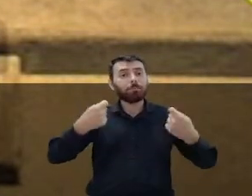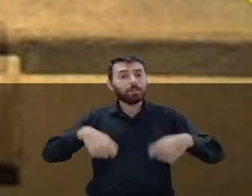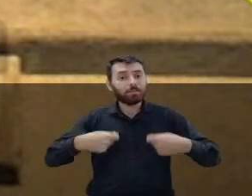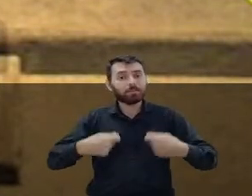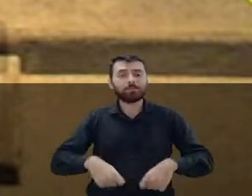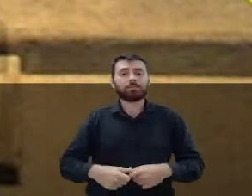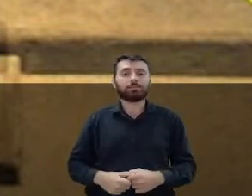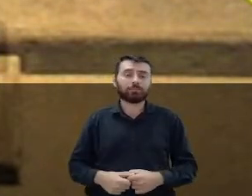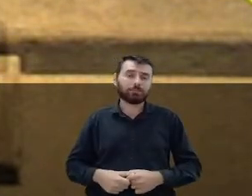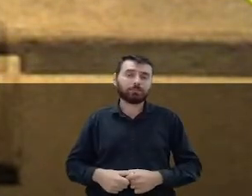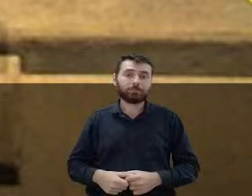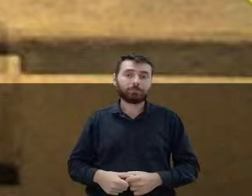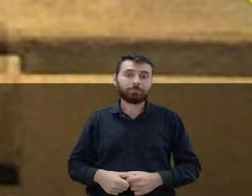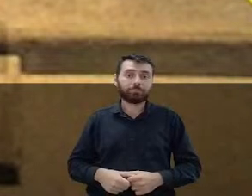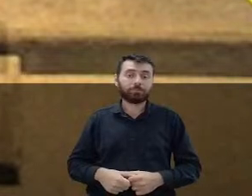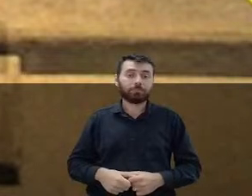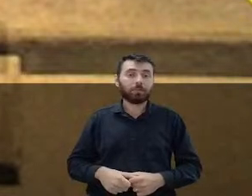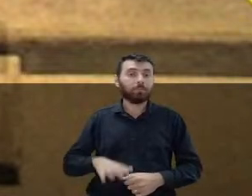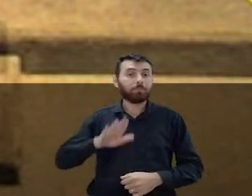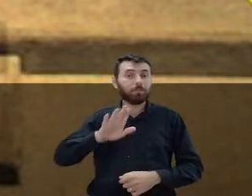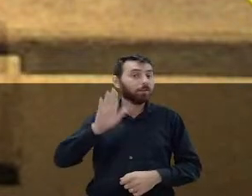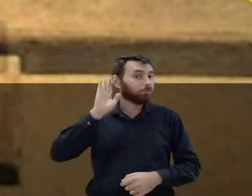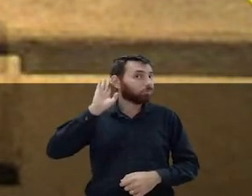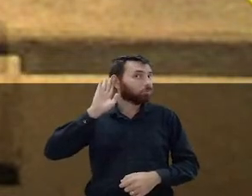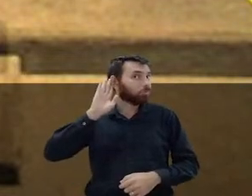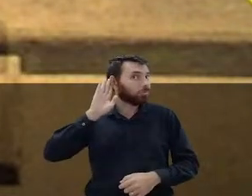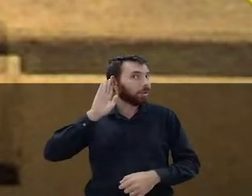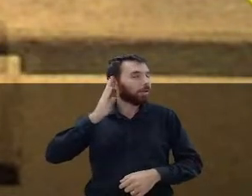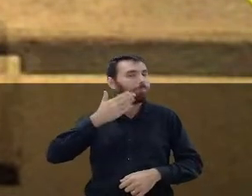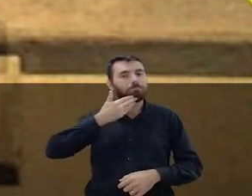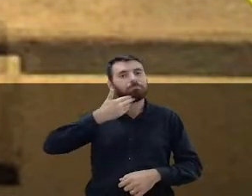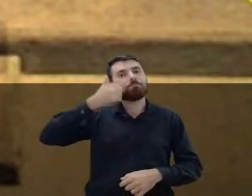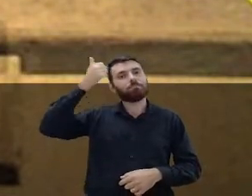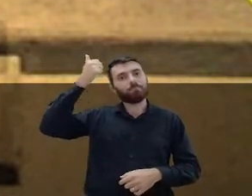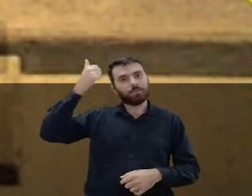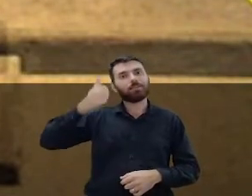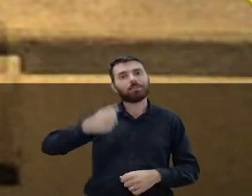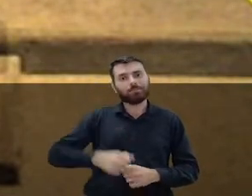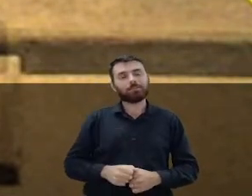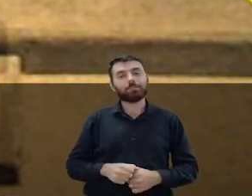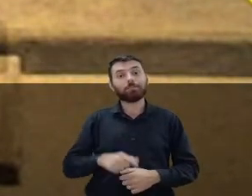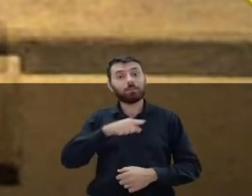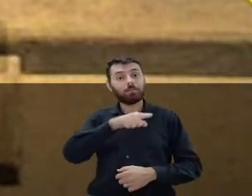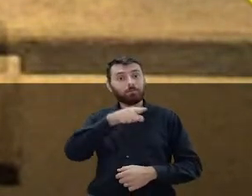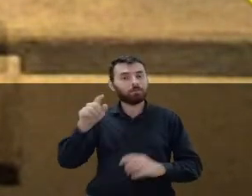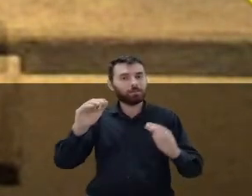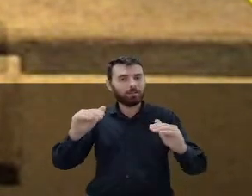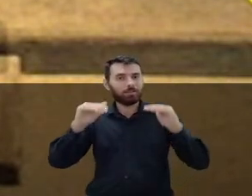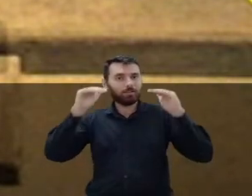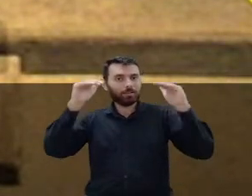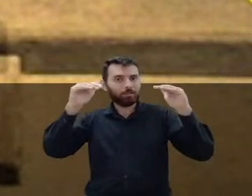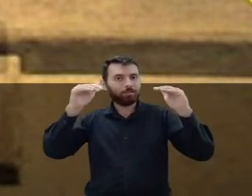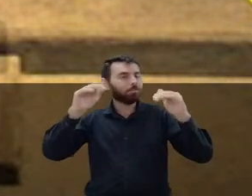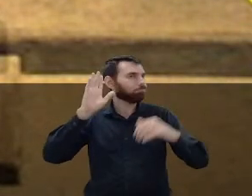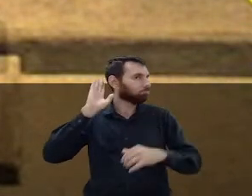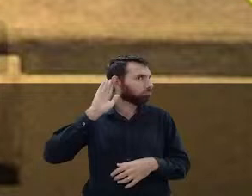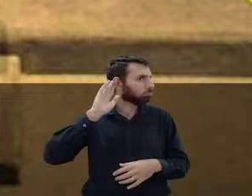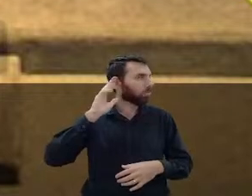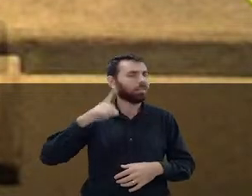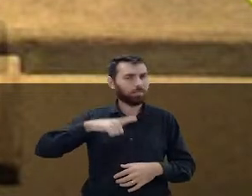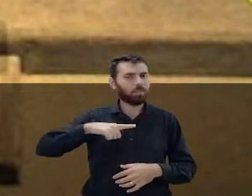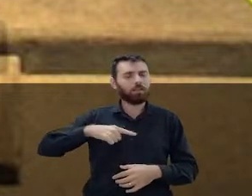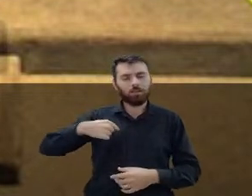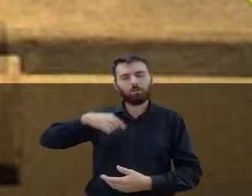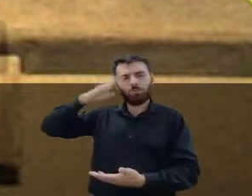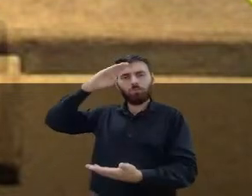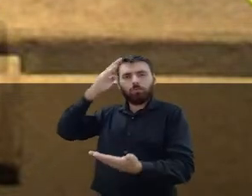tê-la, mas escutar é uma arte, e nessa arte de vossas excelências eu confio plenamente.